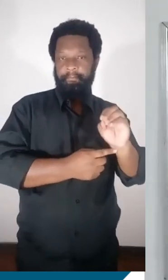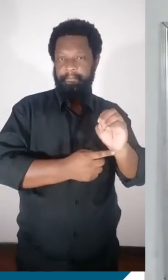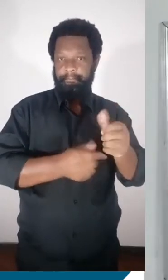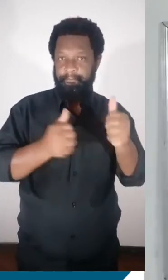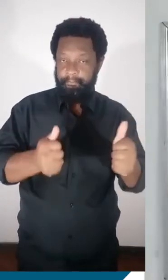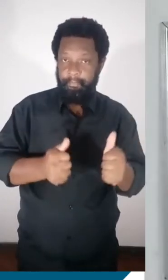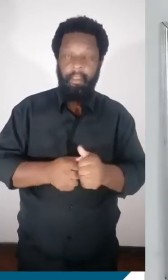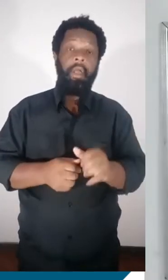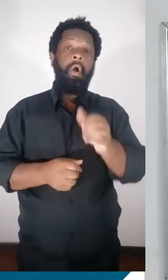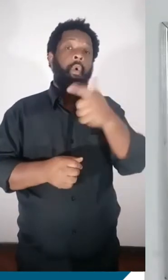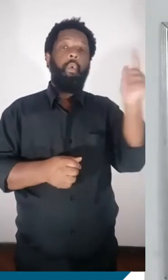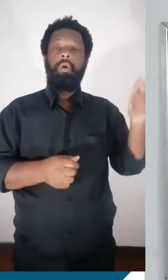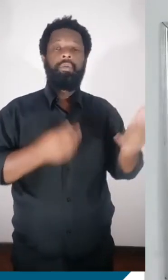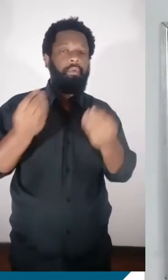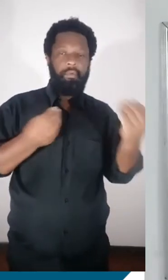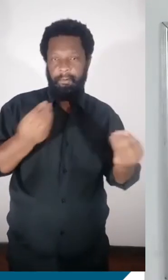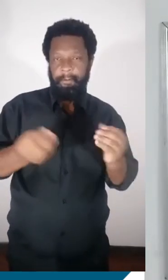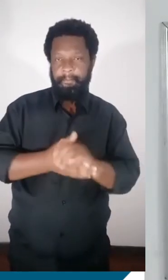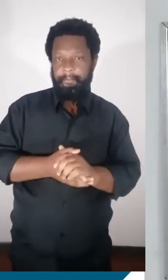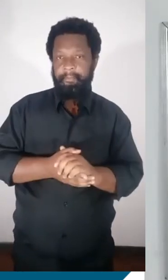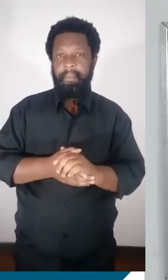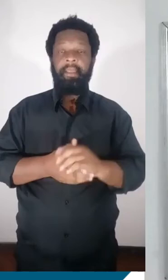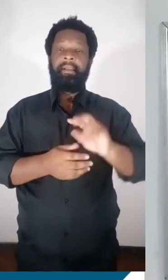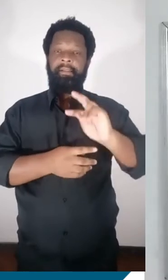Tudo bem? E a outra possibilidade,